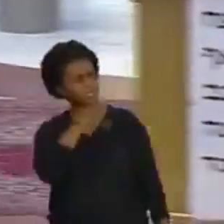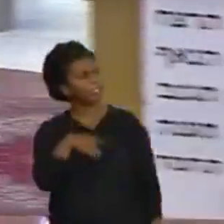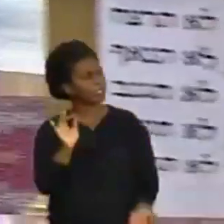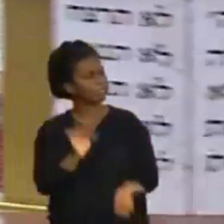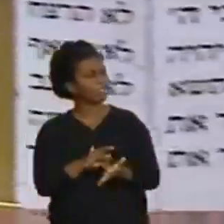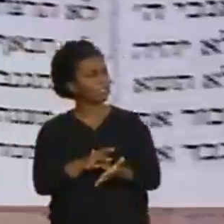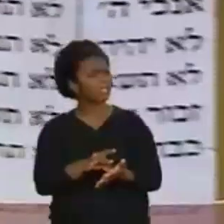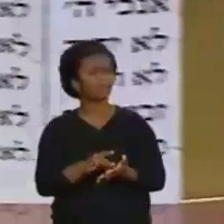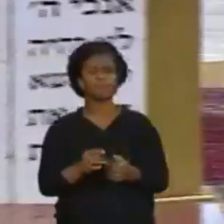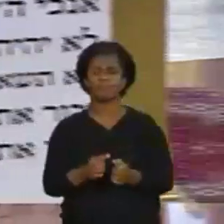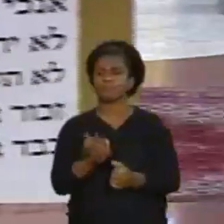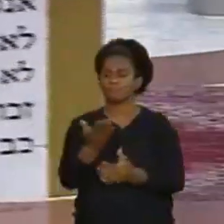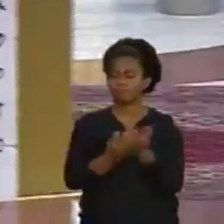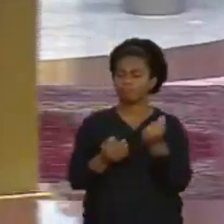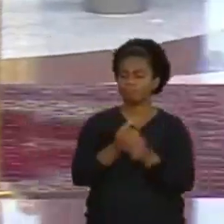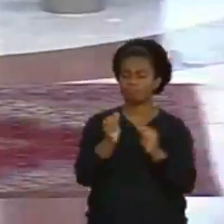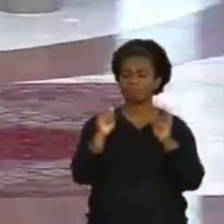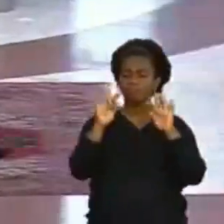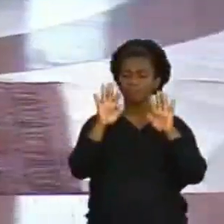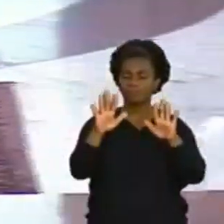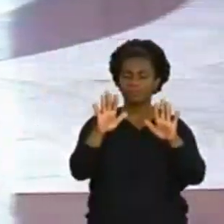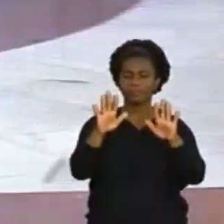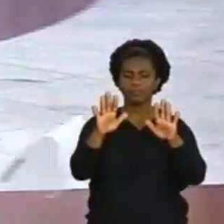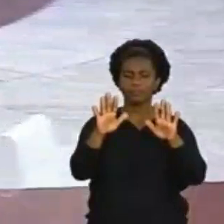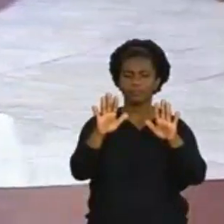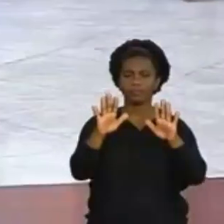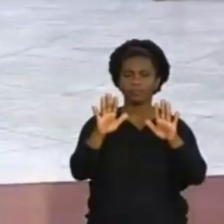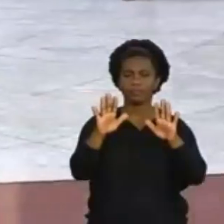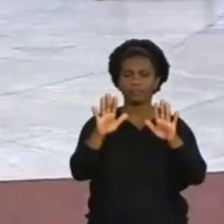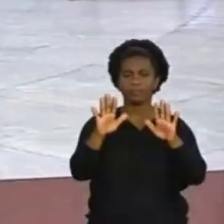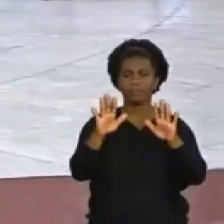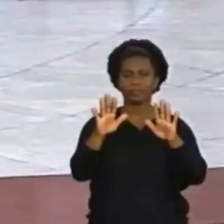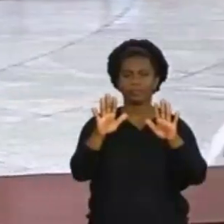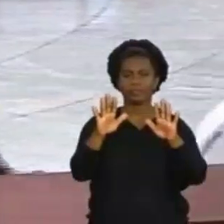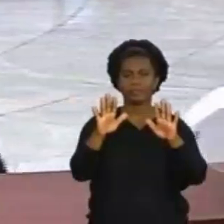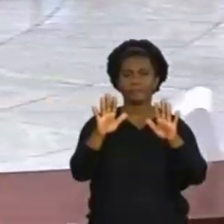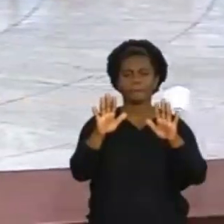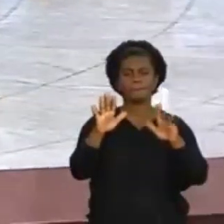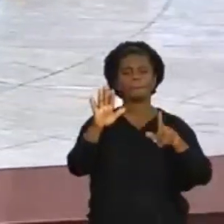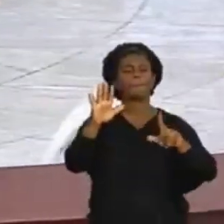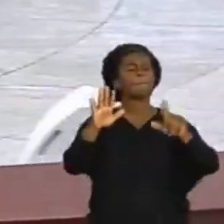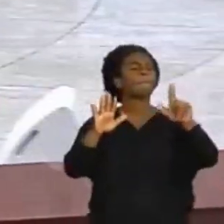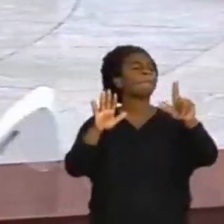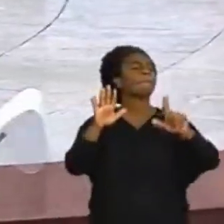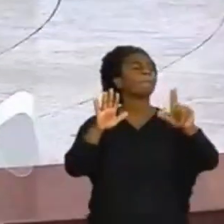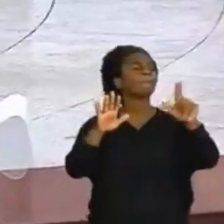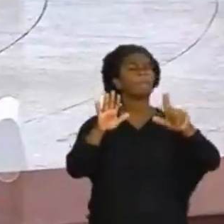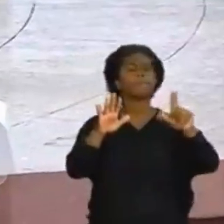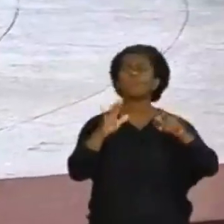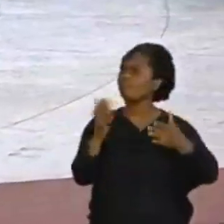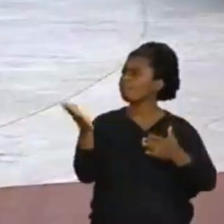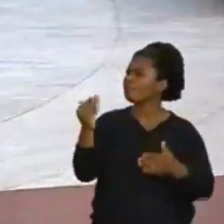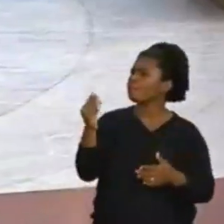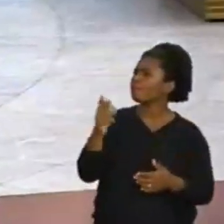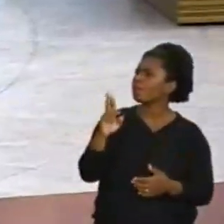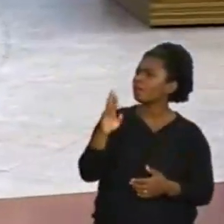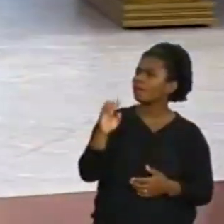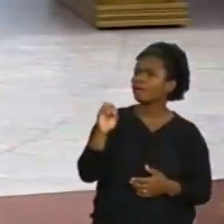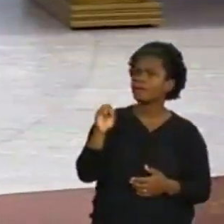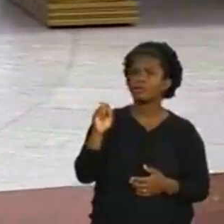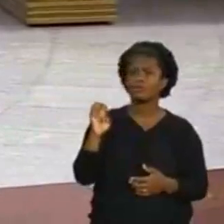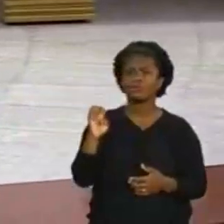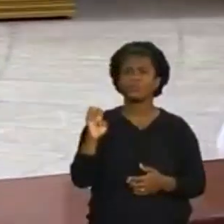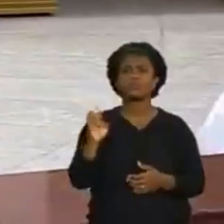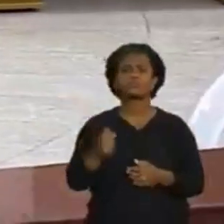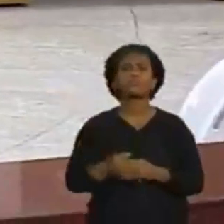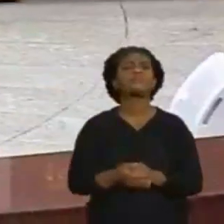na direção da sua casa. Estende as mãos, por favor. Vem cá, Rose, ora comigo aqui.